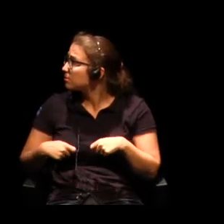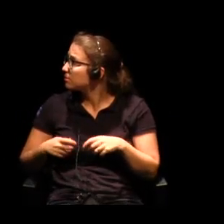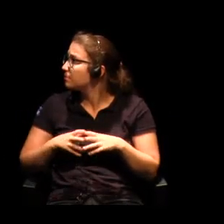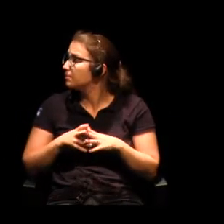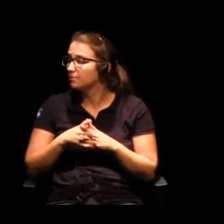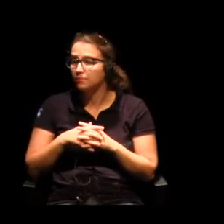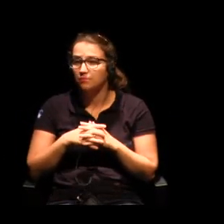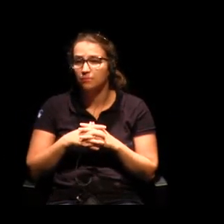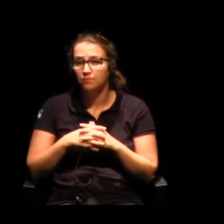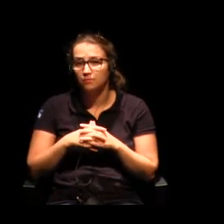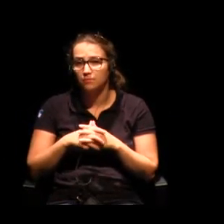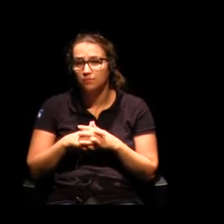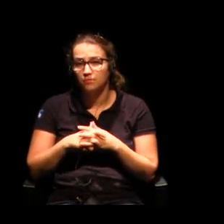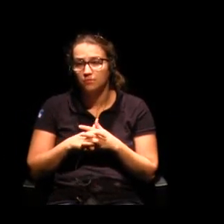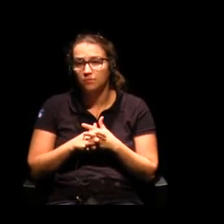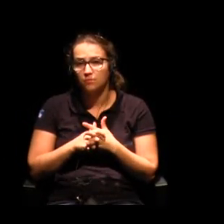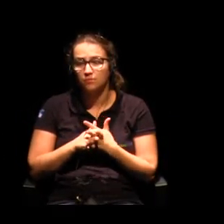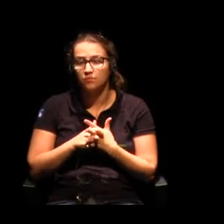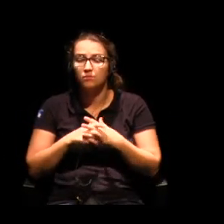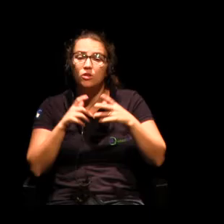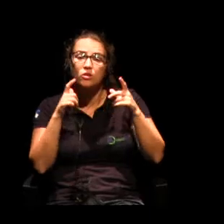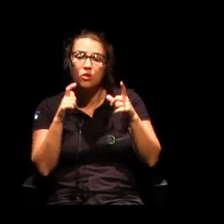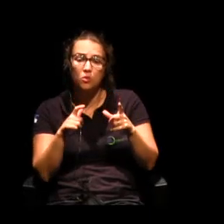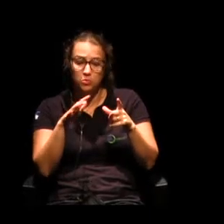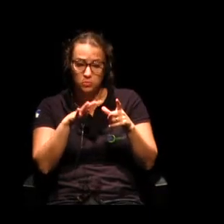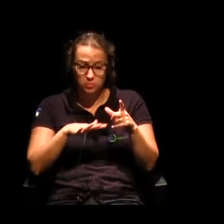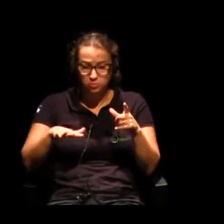atravessar. E também para